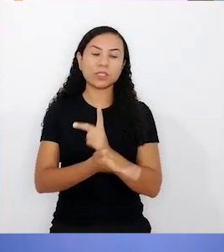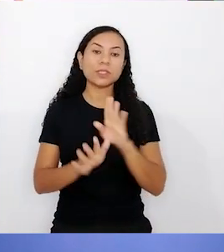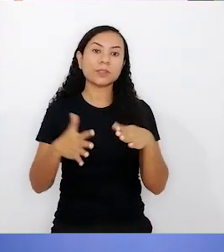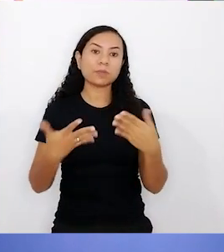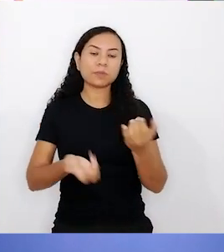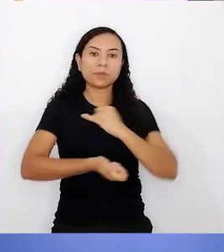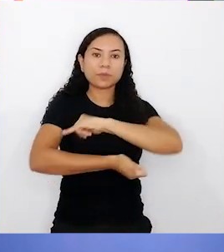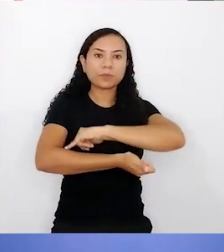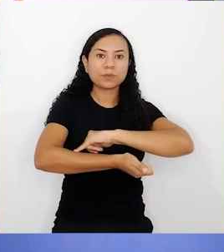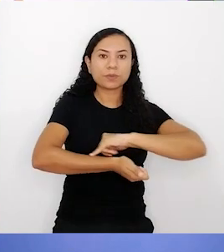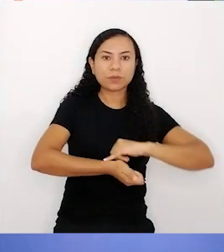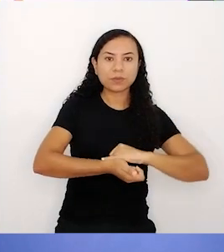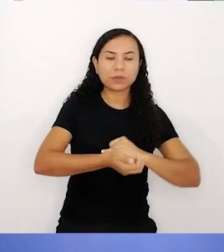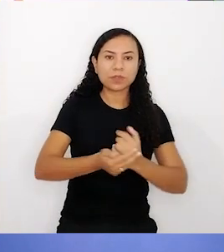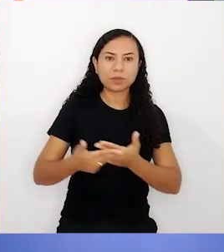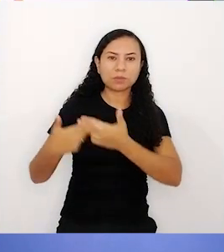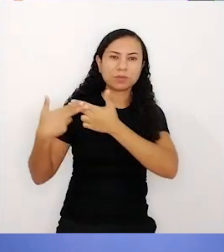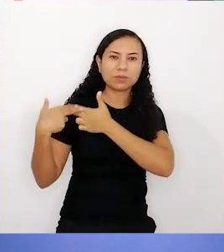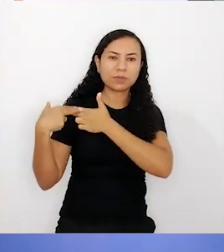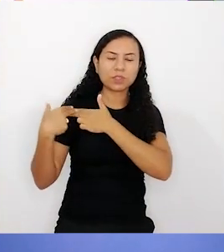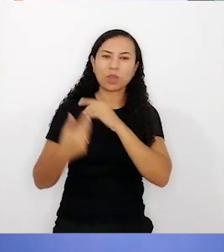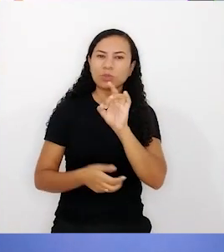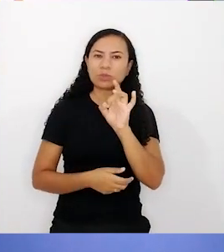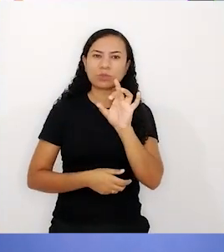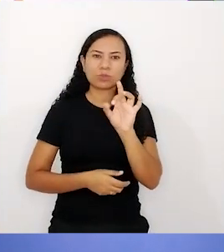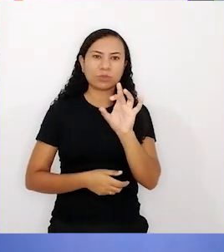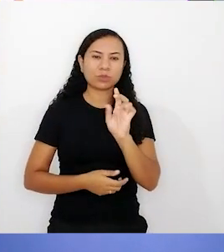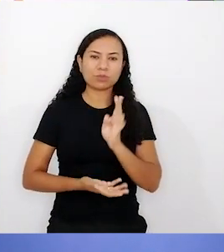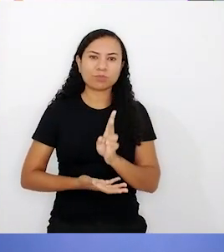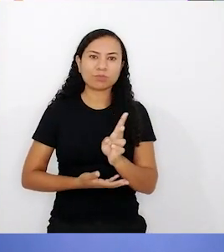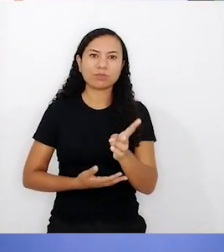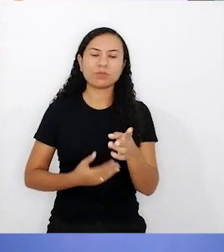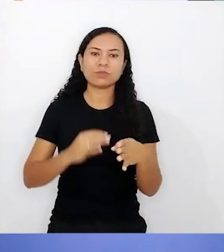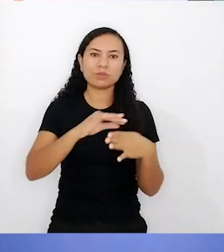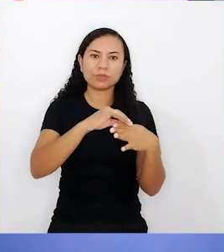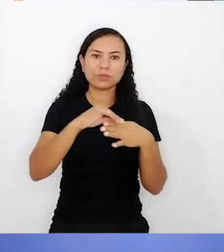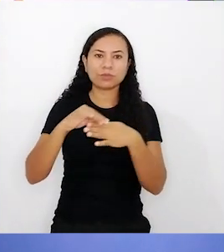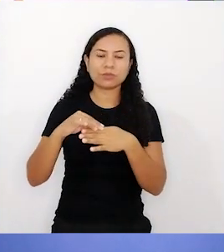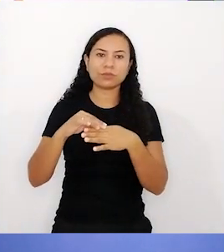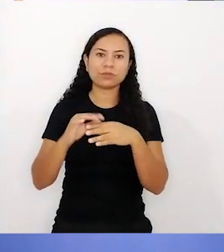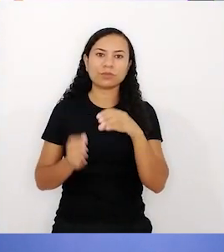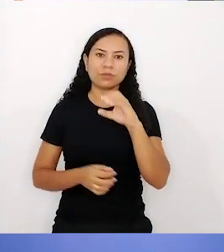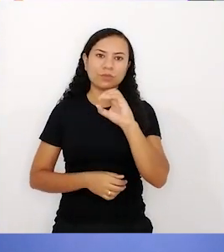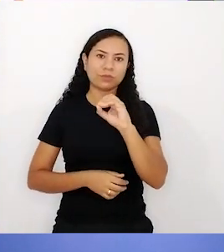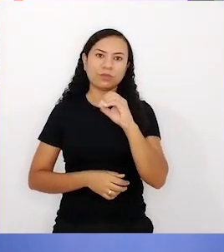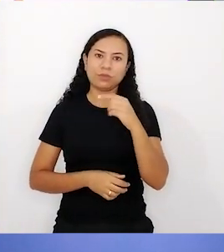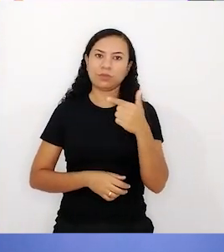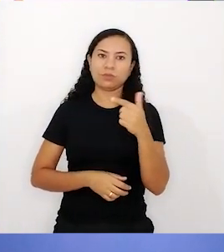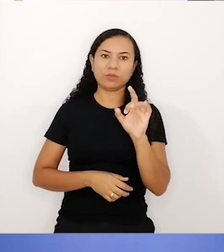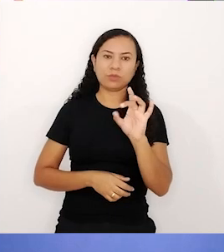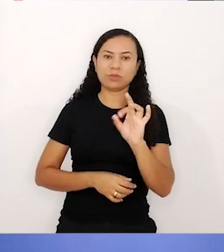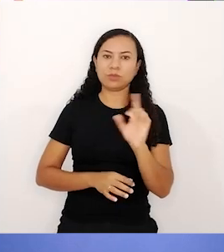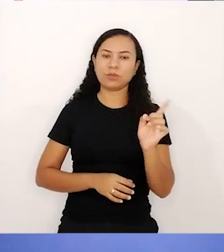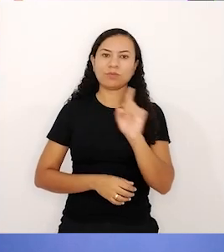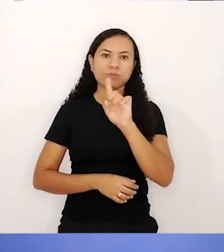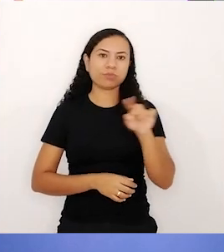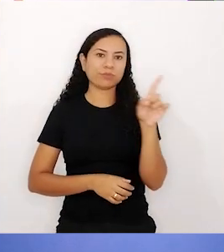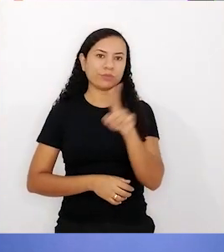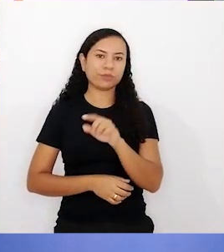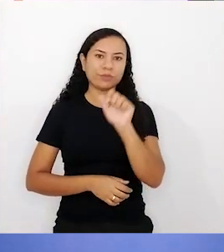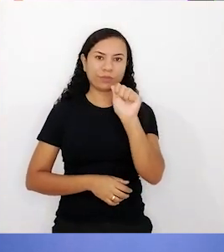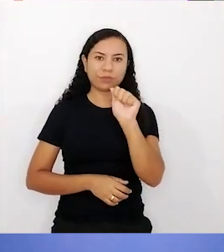artérias elas não vão conduzir sempre um sangue oxigenado. Por isso que a letra A